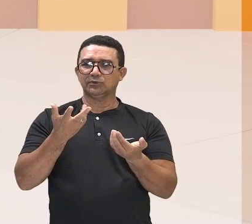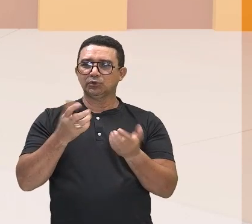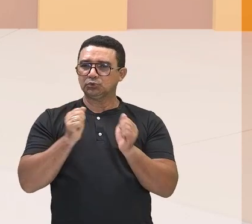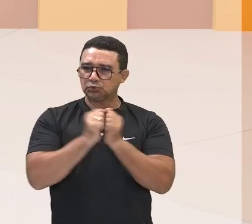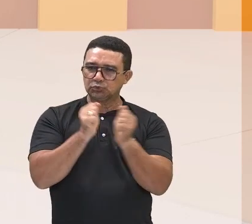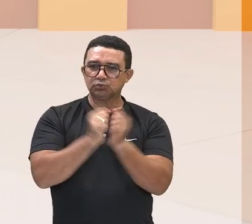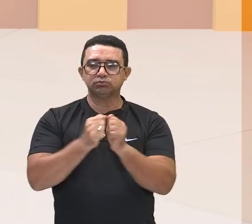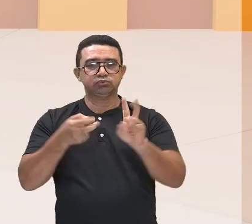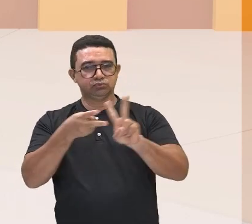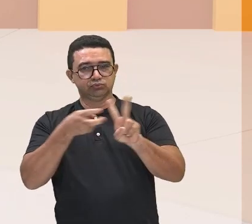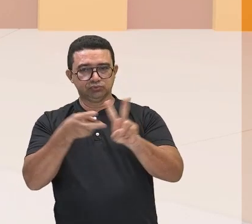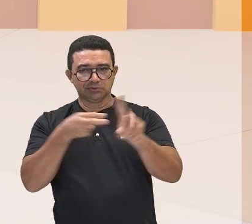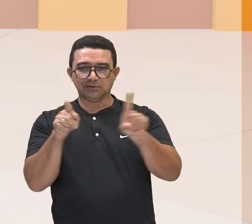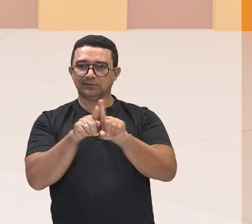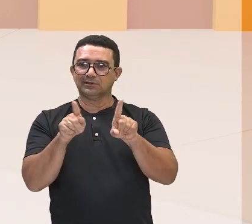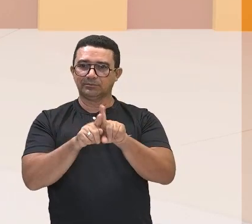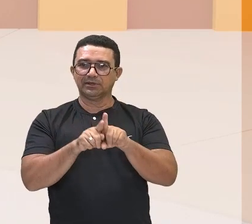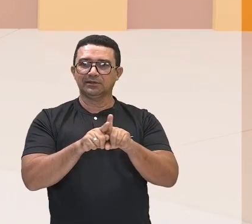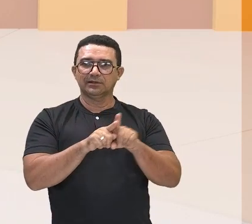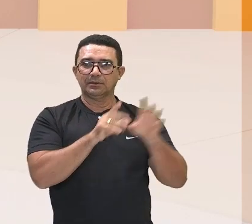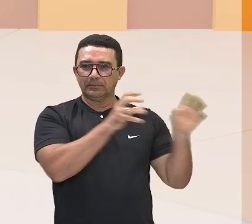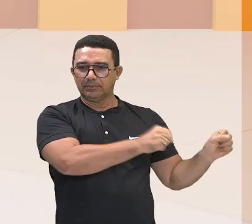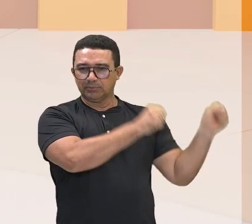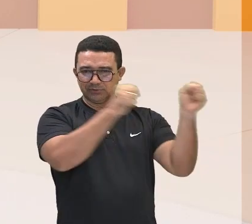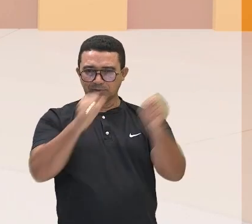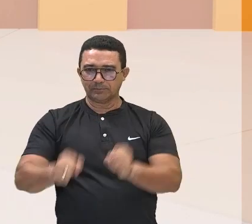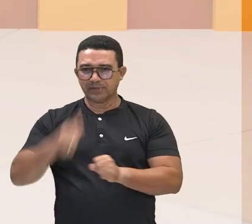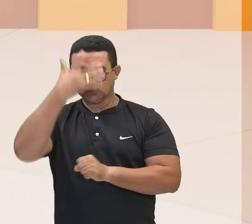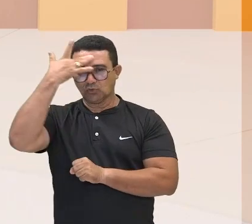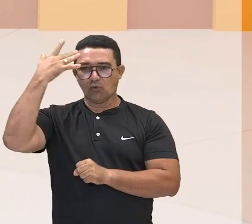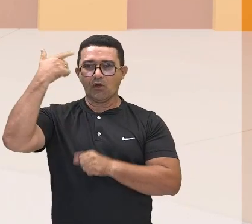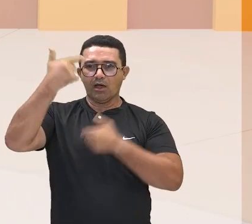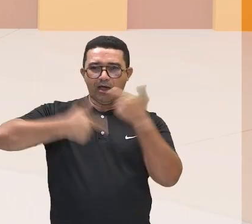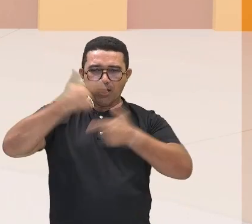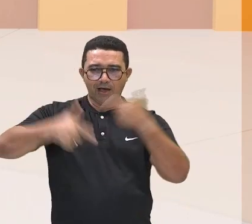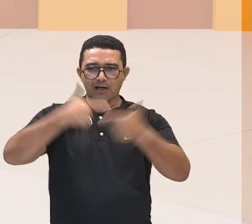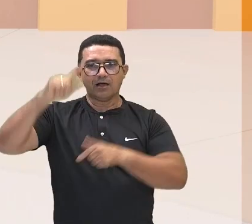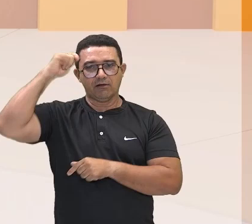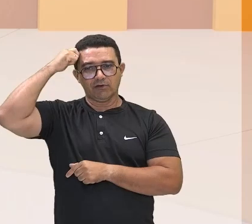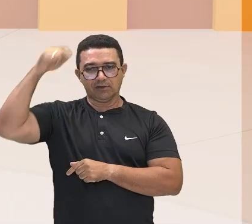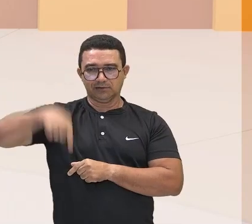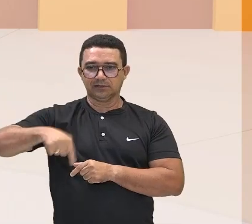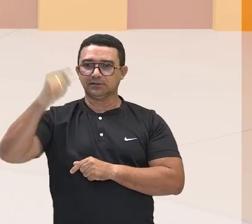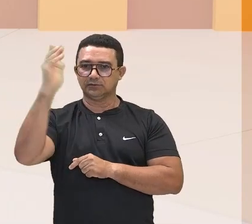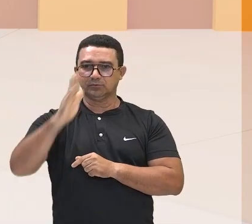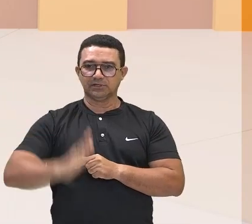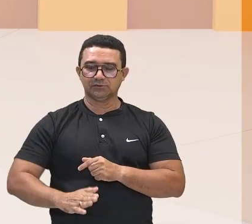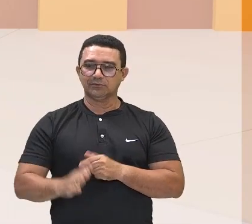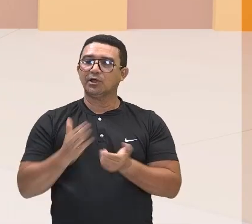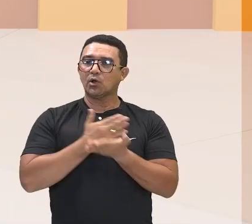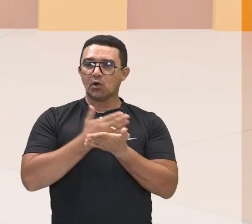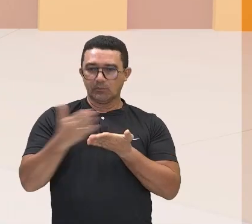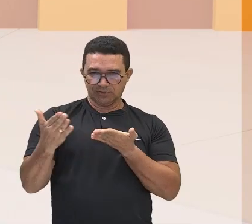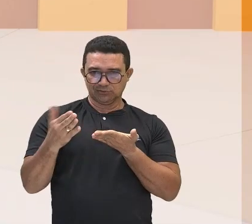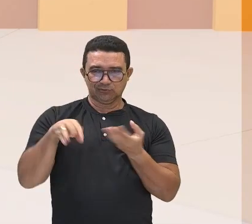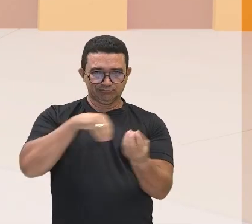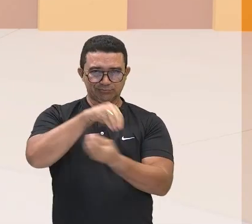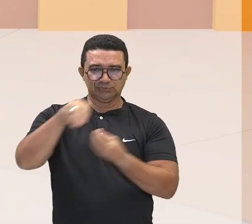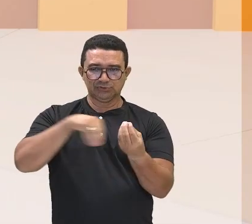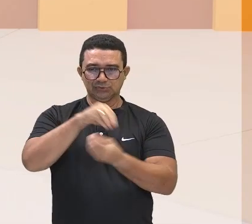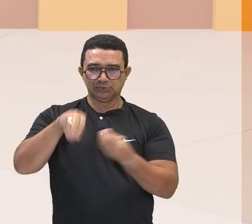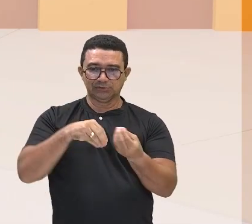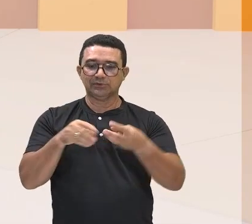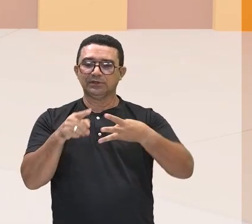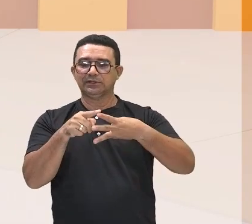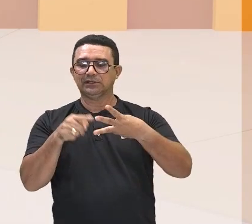mão de obra escravizada africana para o nosso território. Então a gente tem o início da miscigenação. Quais são as 3